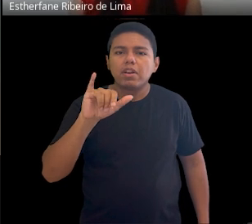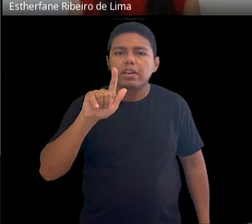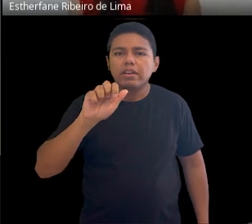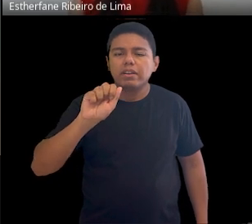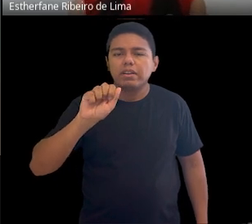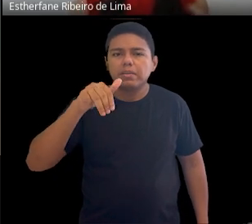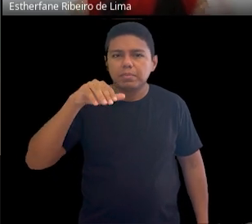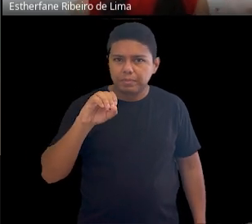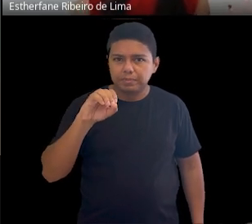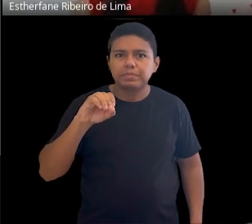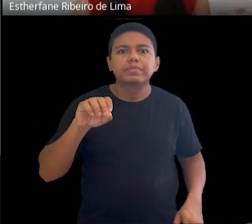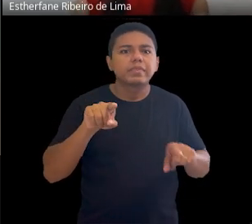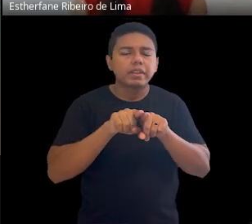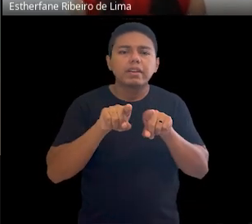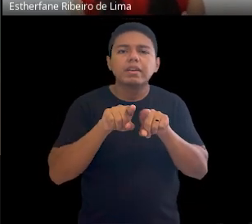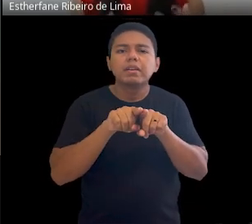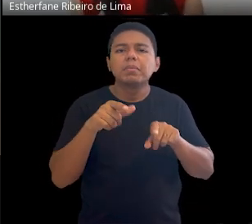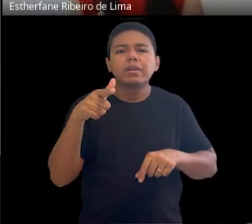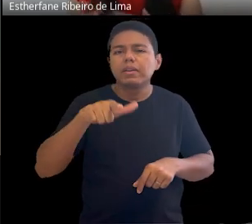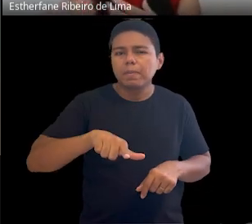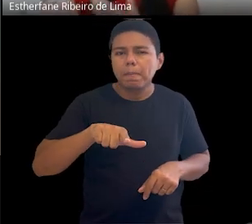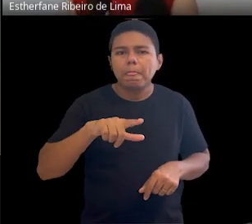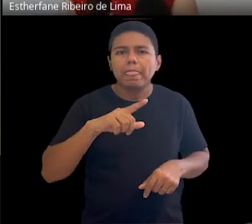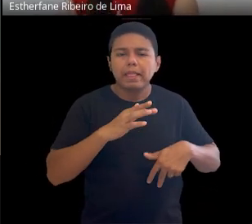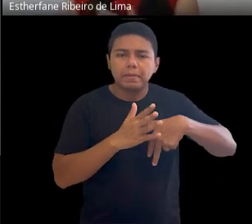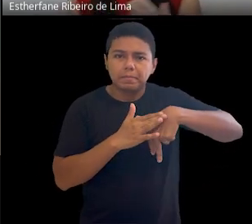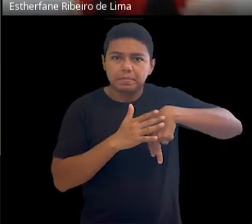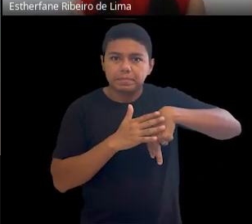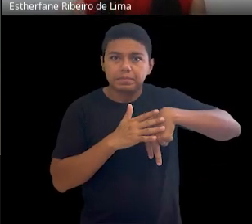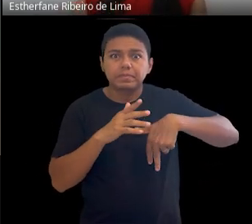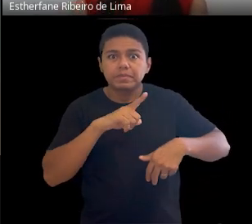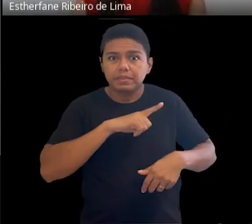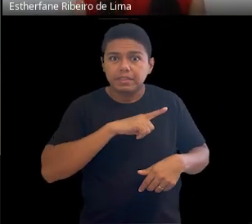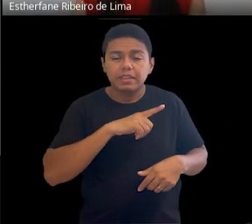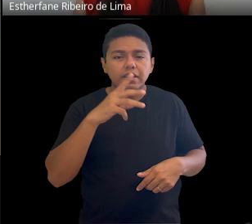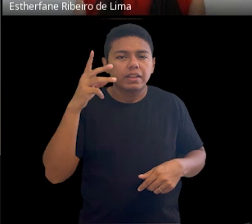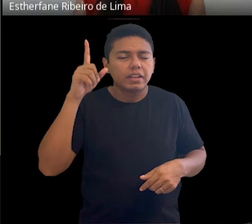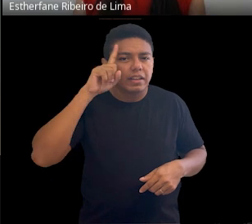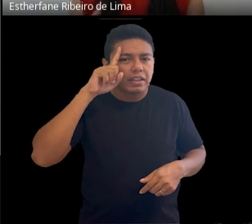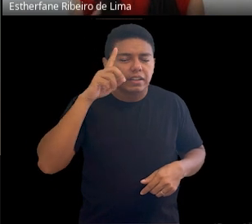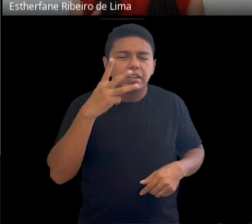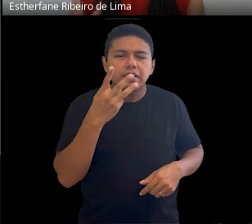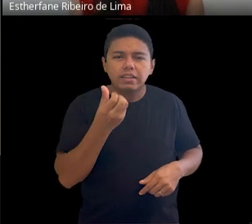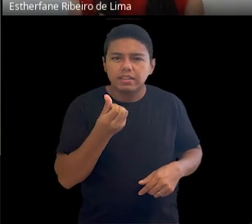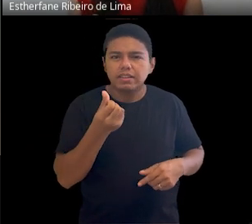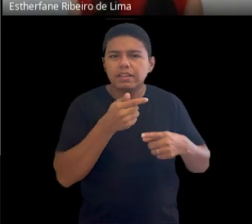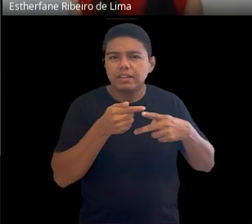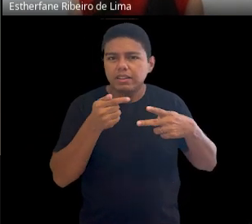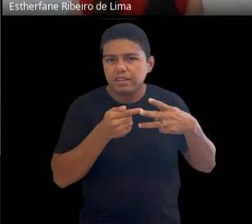é um oligoâmnio. A paciente encontra-se com 36 semanas, mas a altura de fundo é de